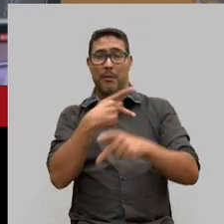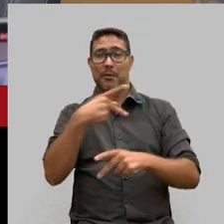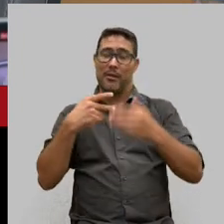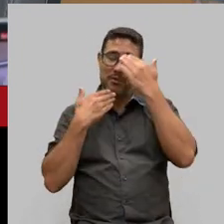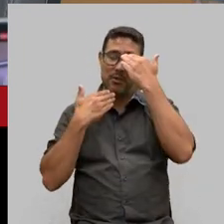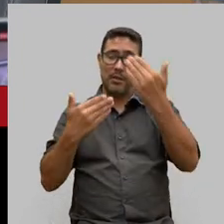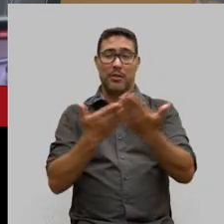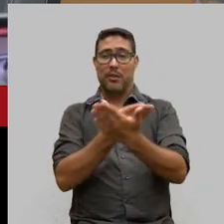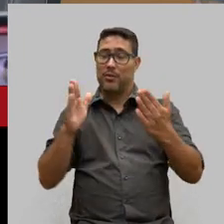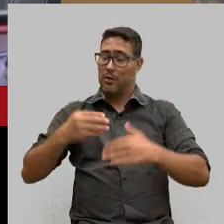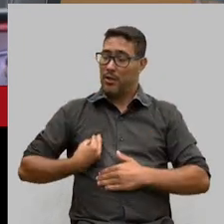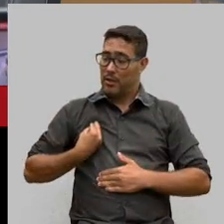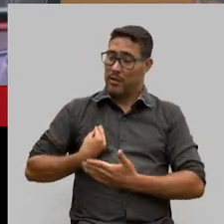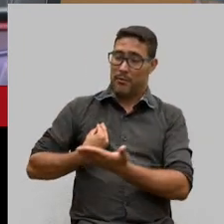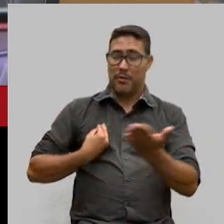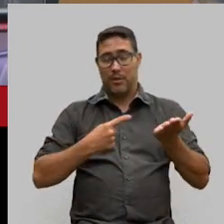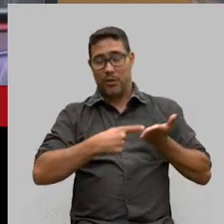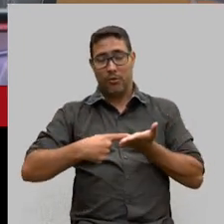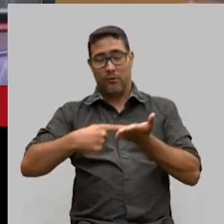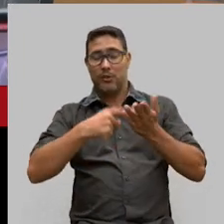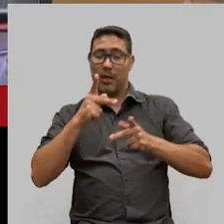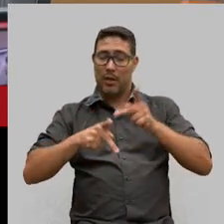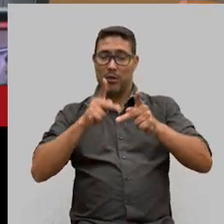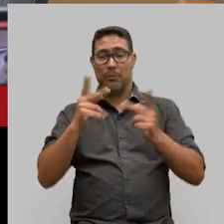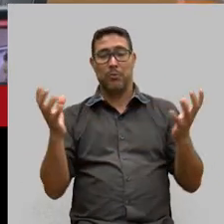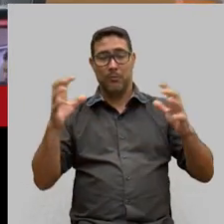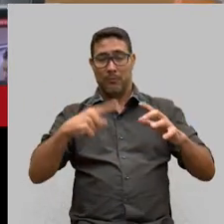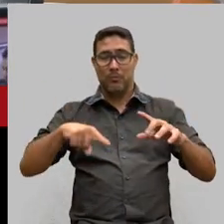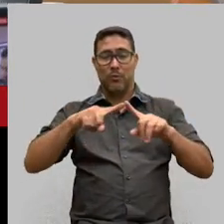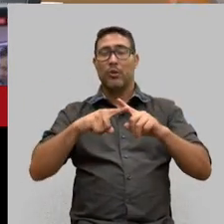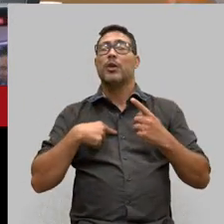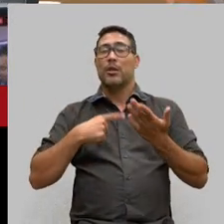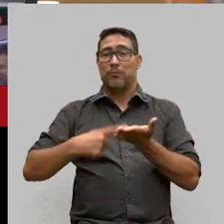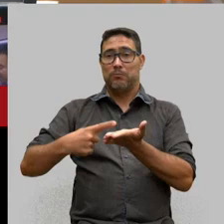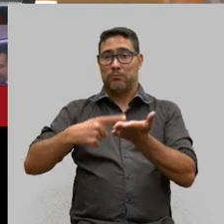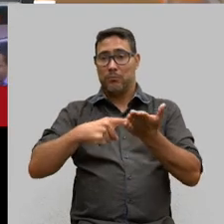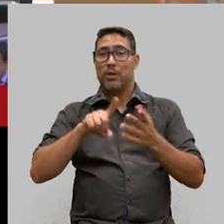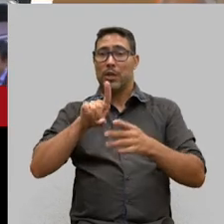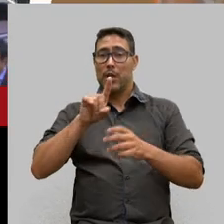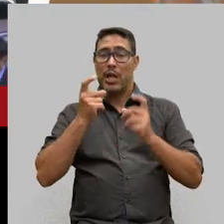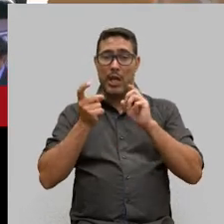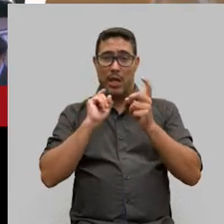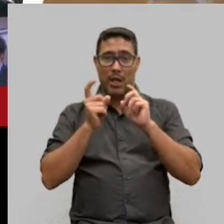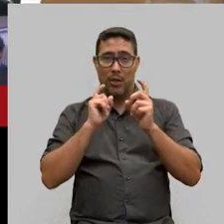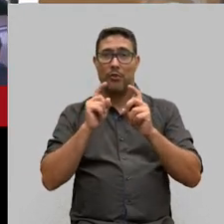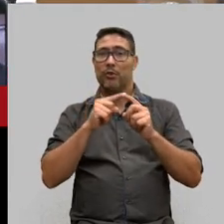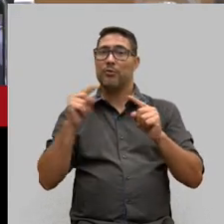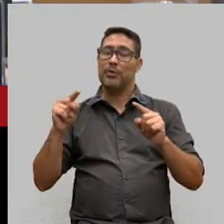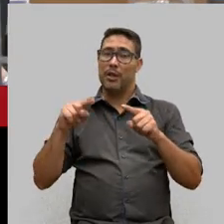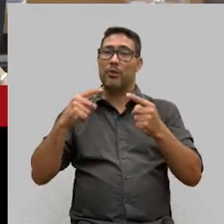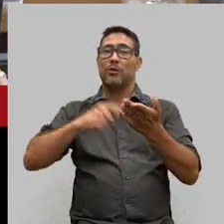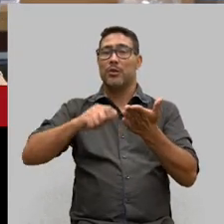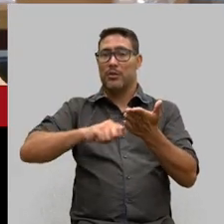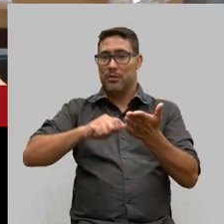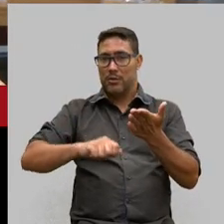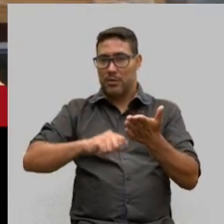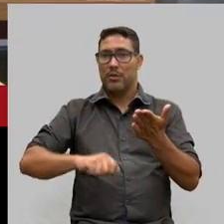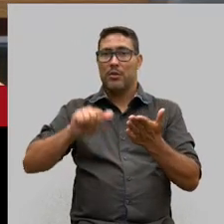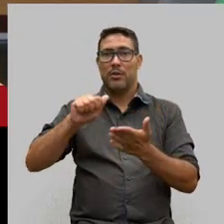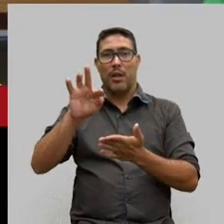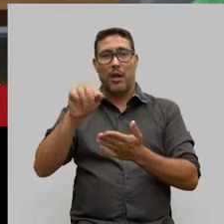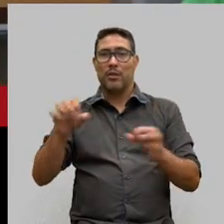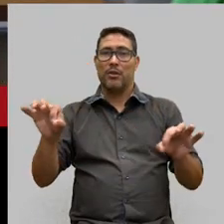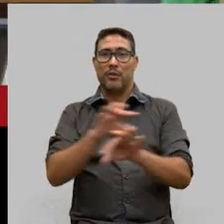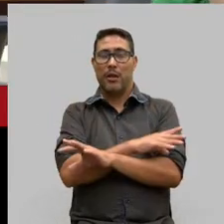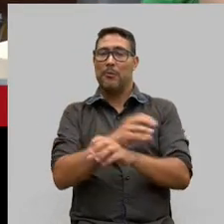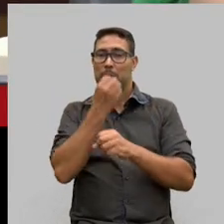dos parlamentares convidados do público presente convoca os membros para a próxima reunião ordinária determina a lavratura da ata e en ceros trabalhos ótimo